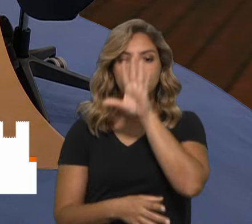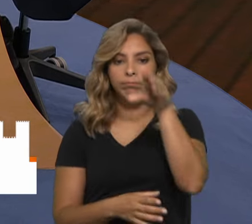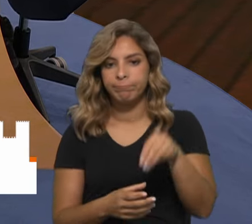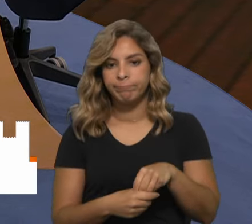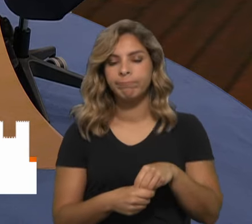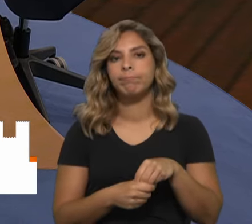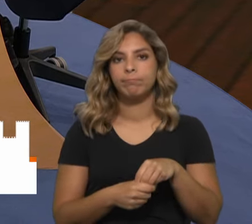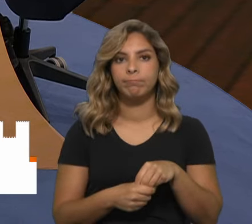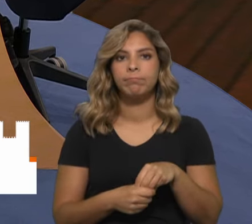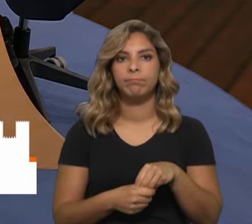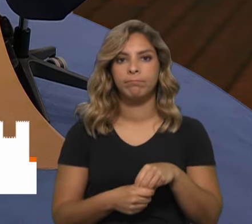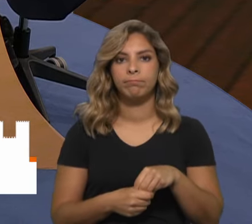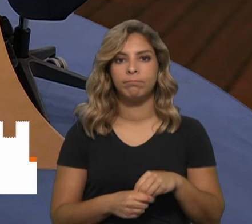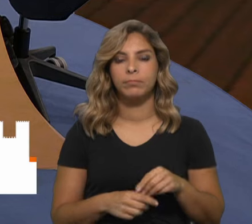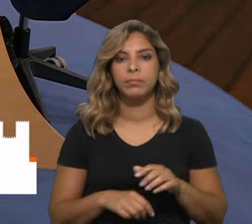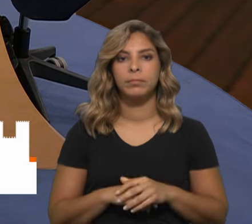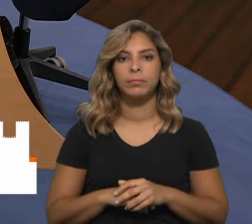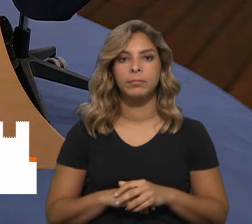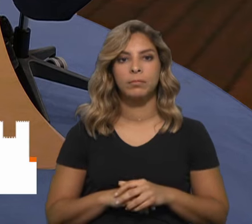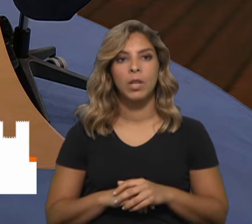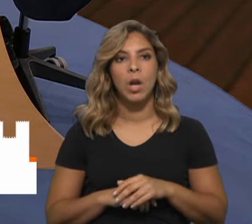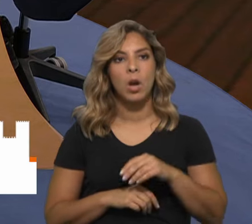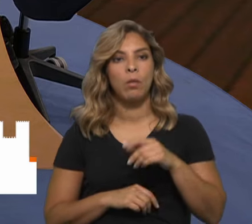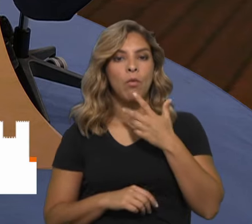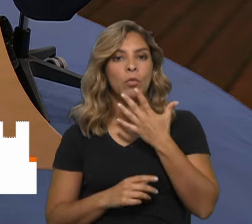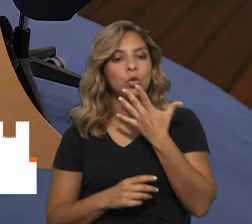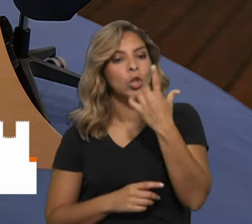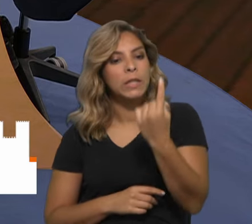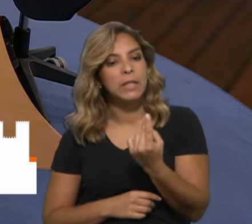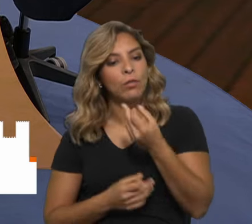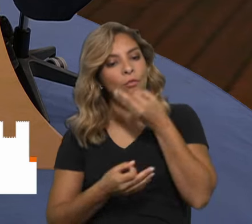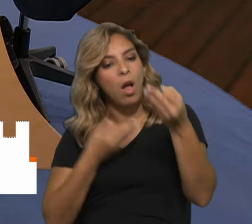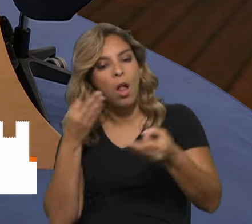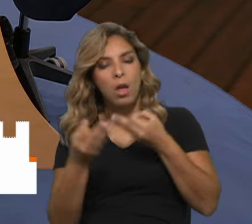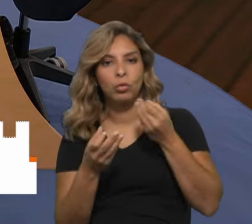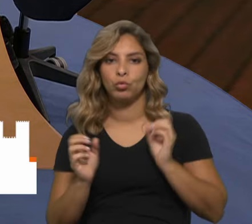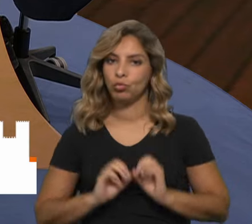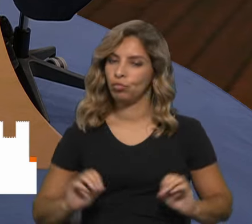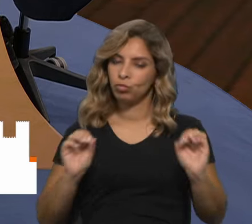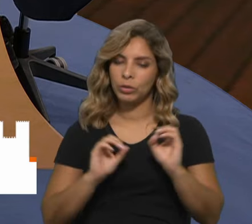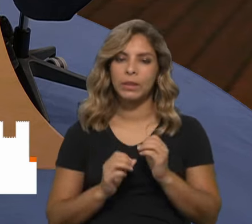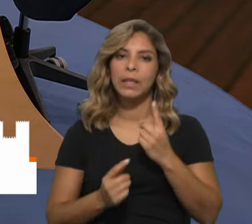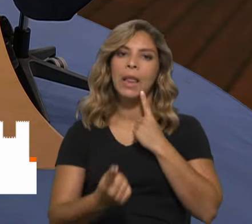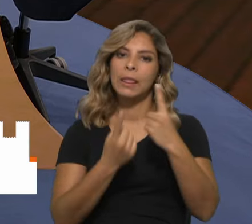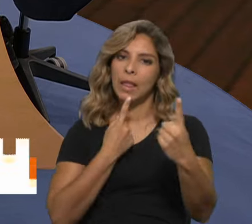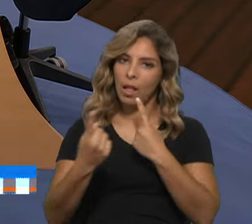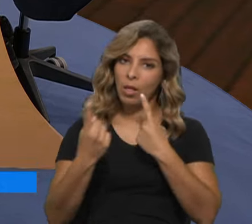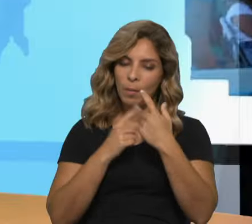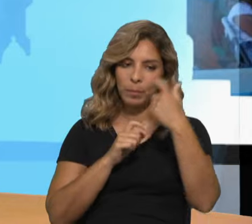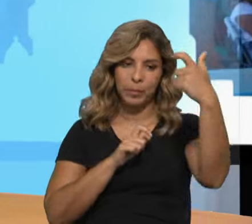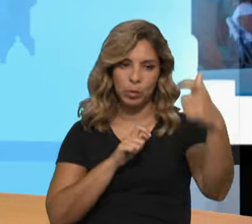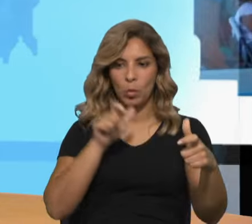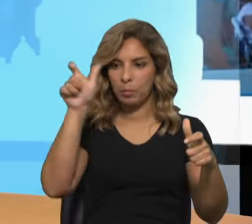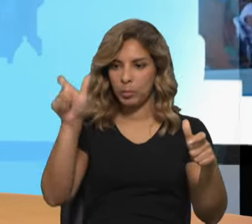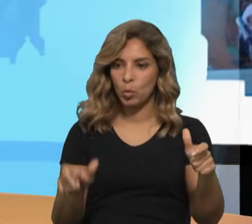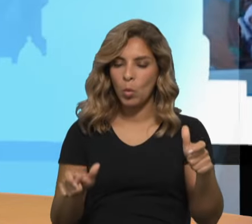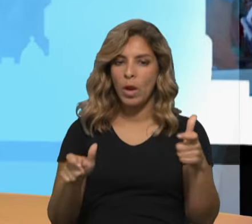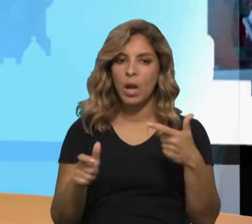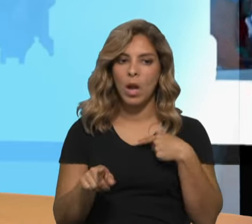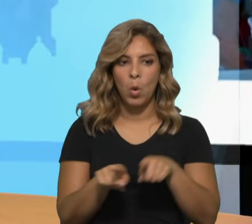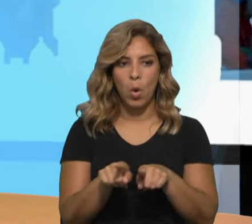também. Não falamos de monólogos, falamos de diálogos em que eu também estou na disposição de acolher